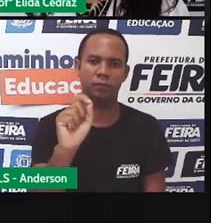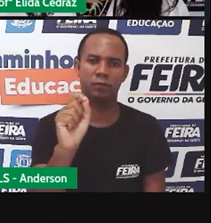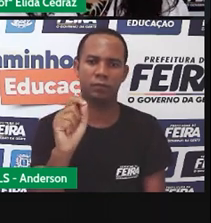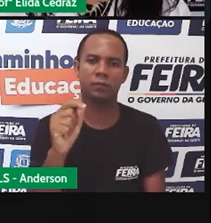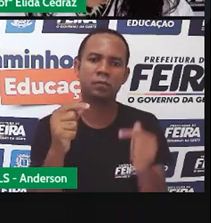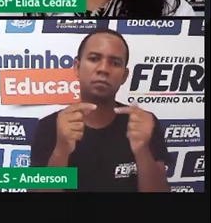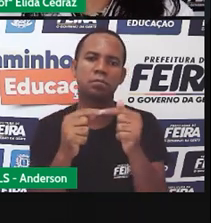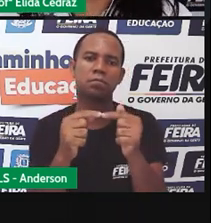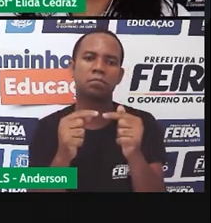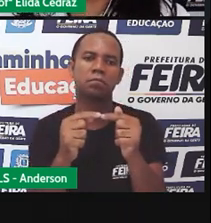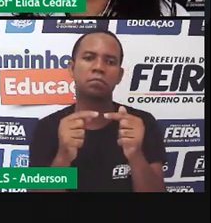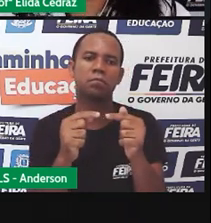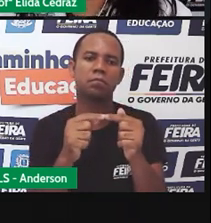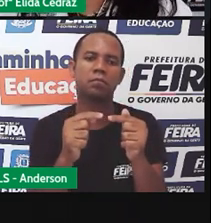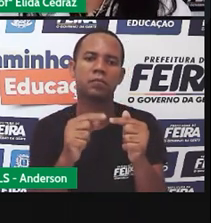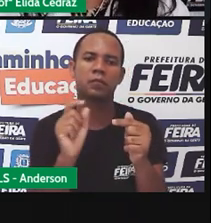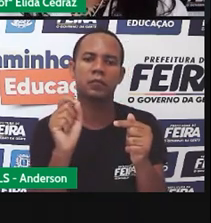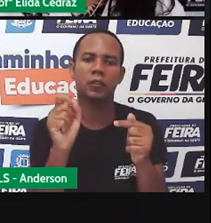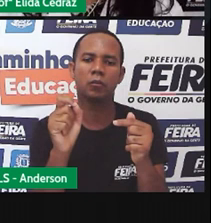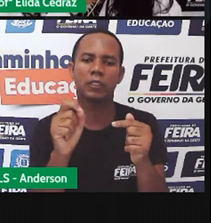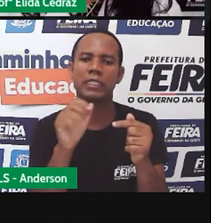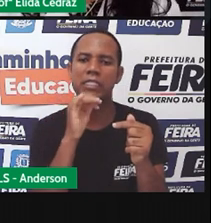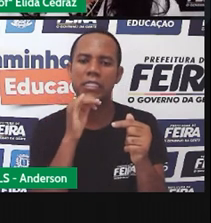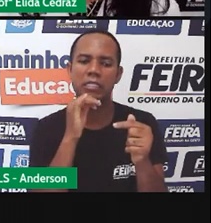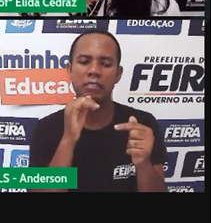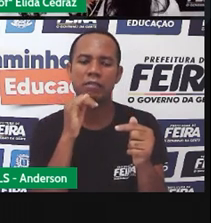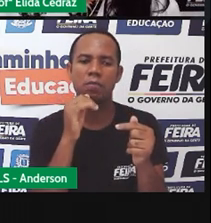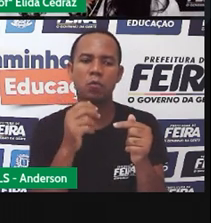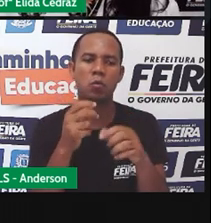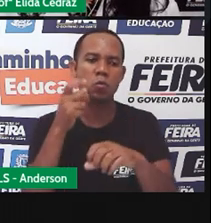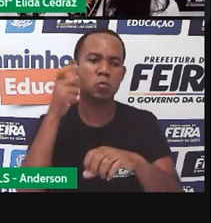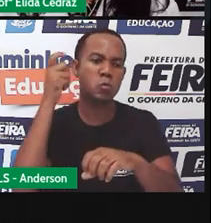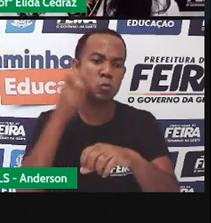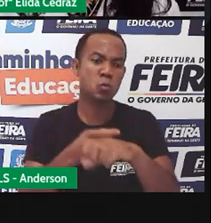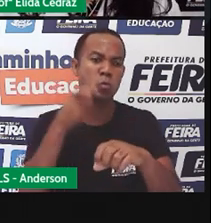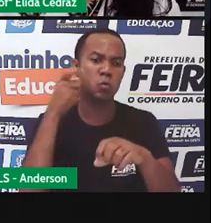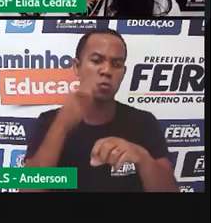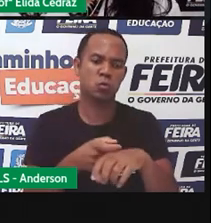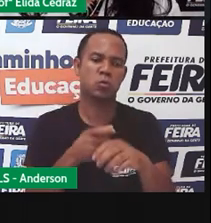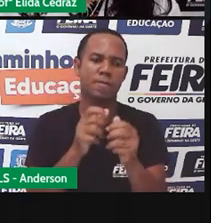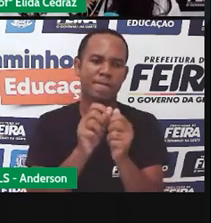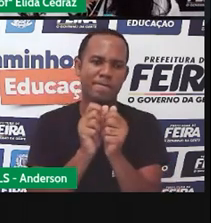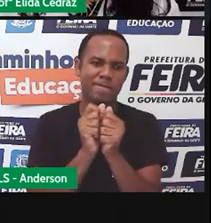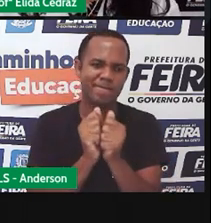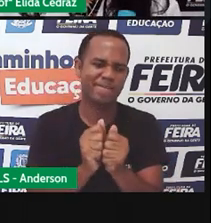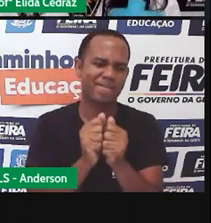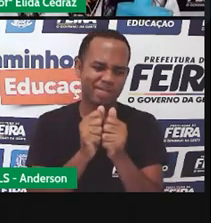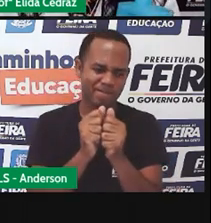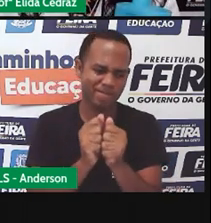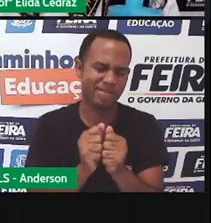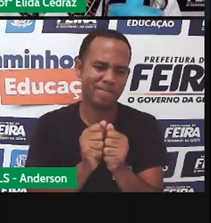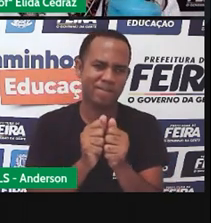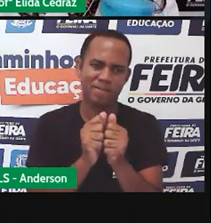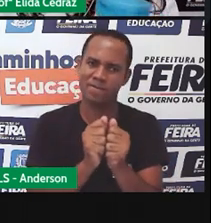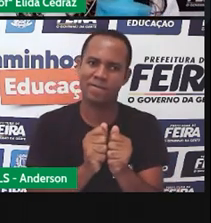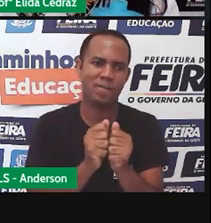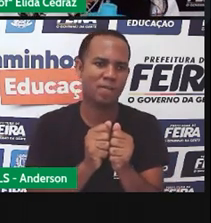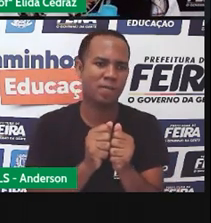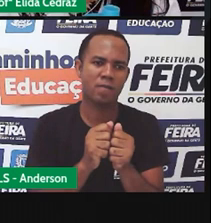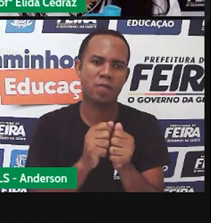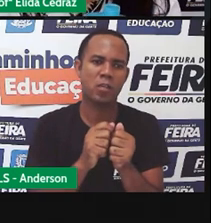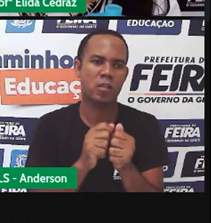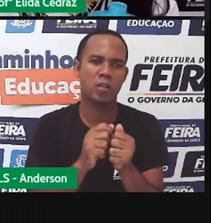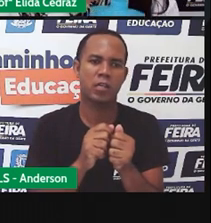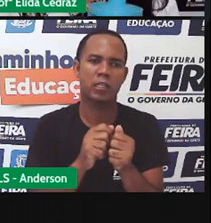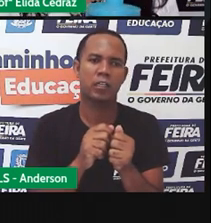Nós temos aqui a garrafinha da Pro. E se eu pegar o papel e enrolar